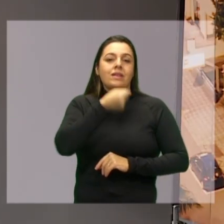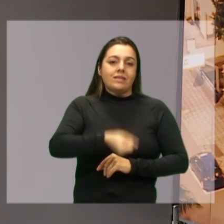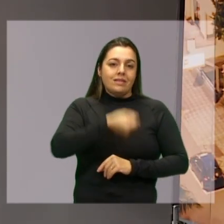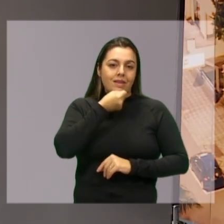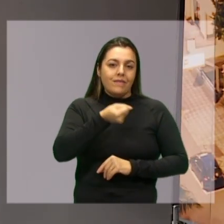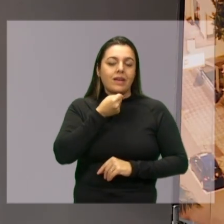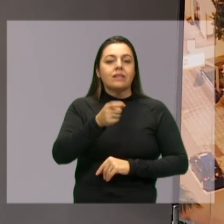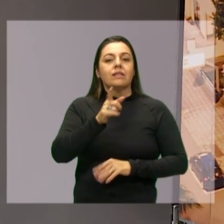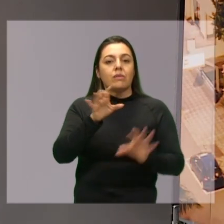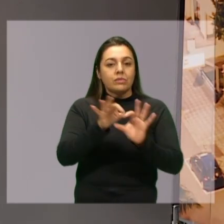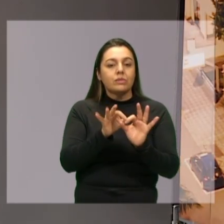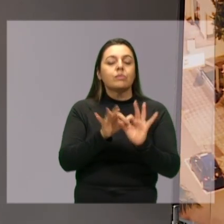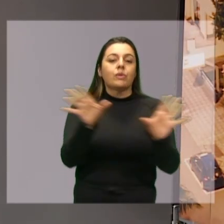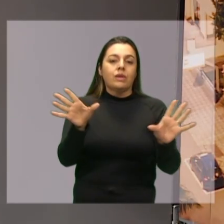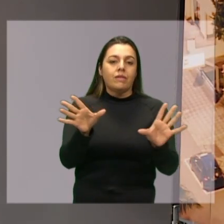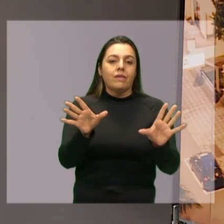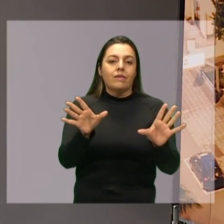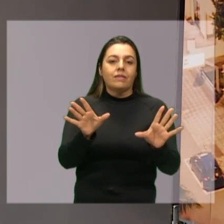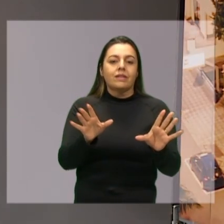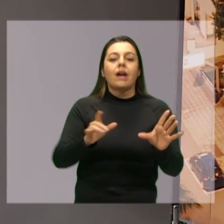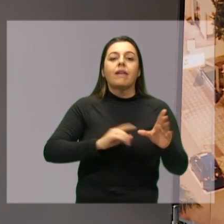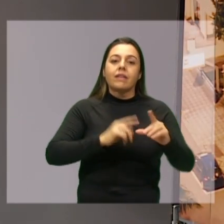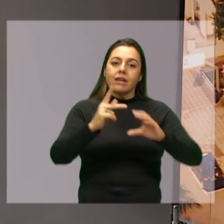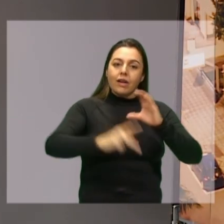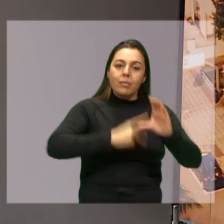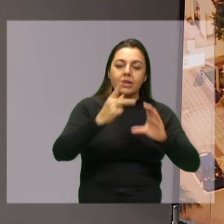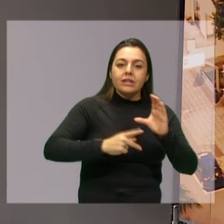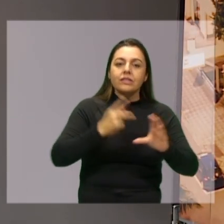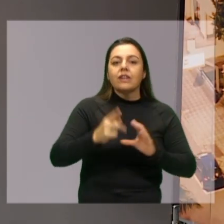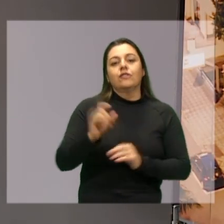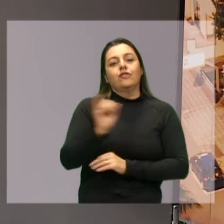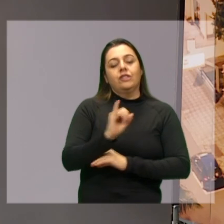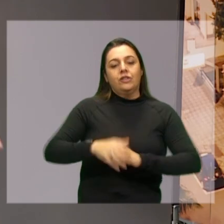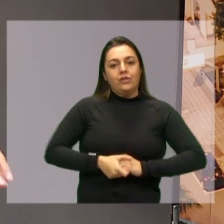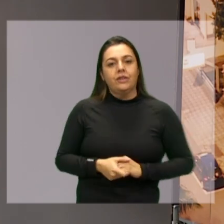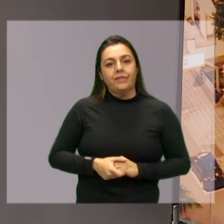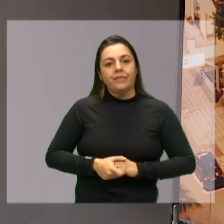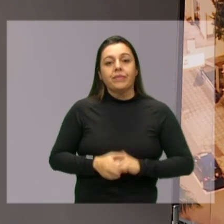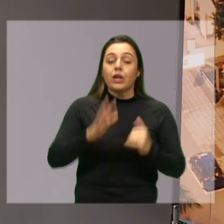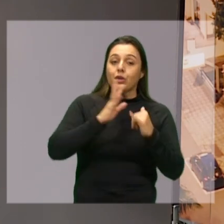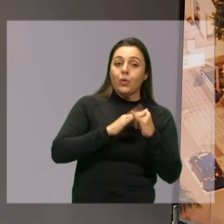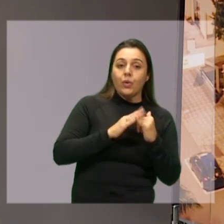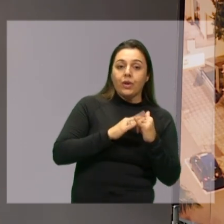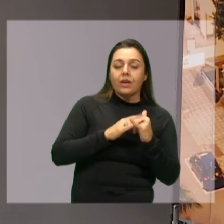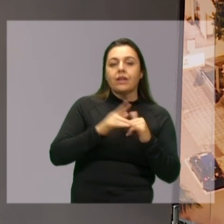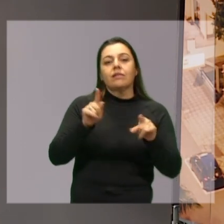entrevistas estão disponíveis no canal da Câmara de Vereadores de Itajaí, no